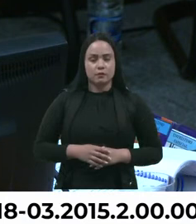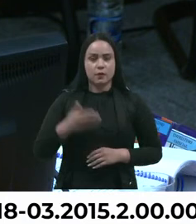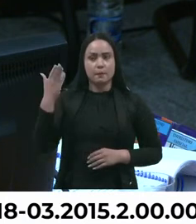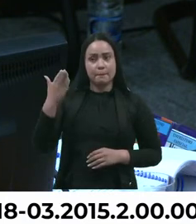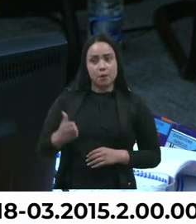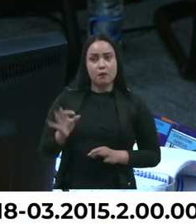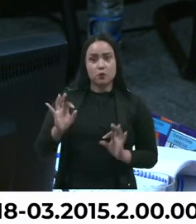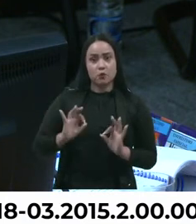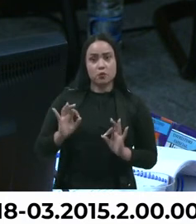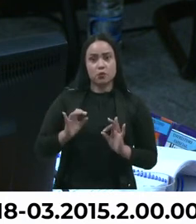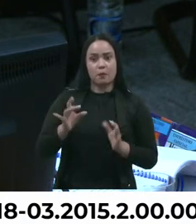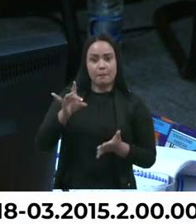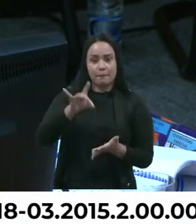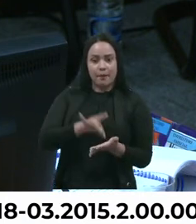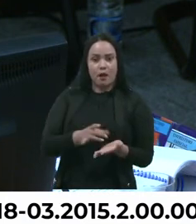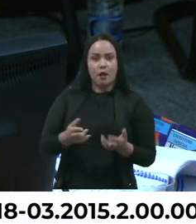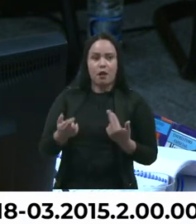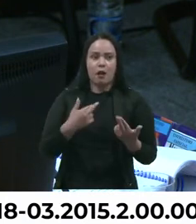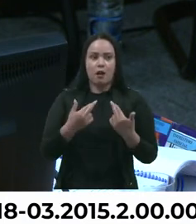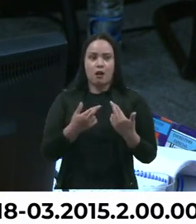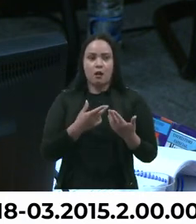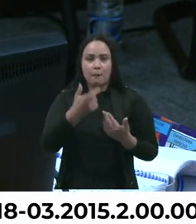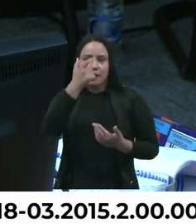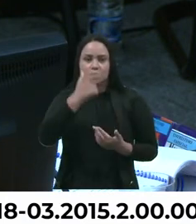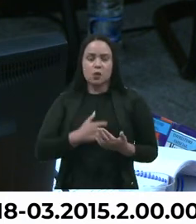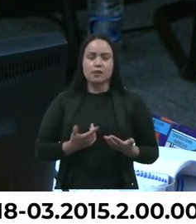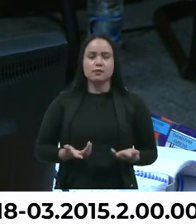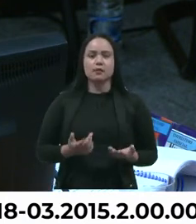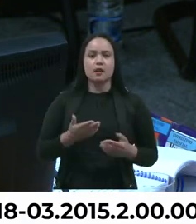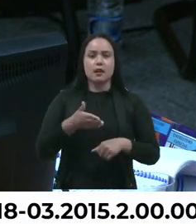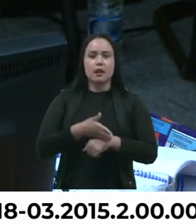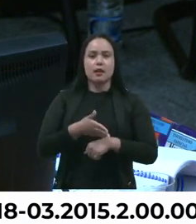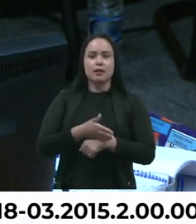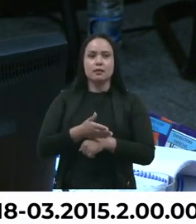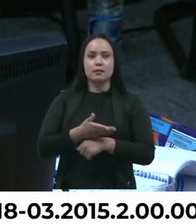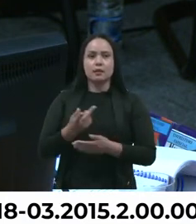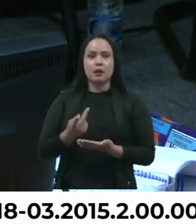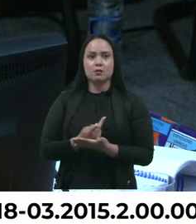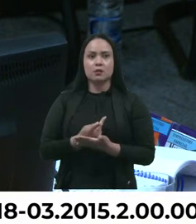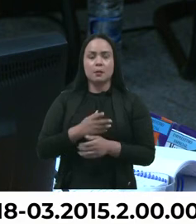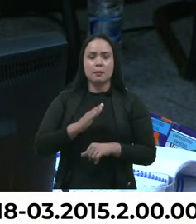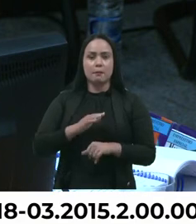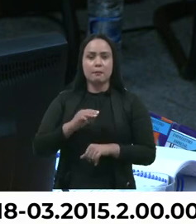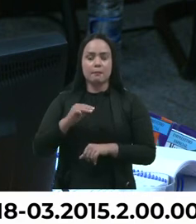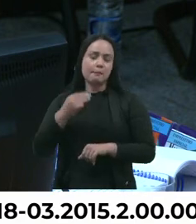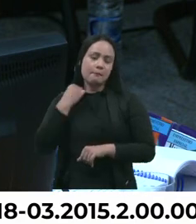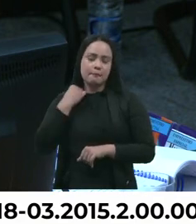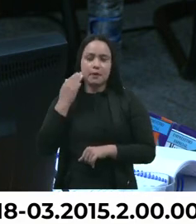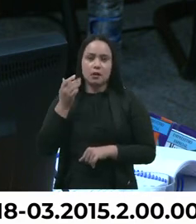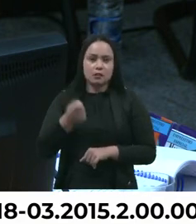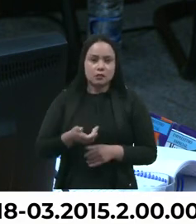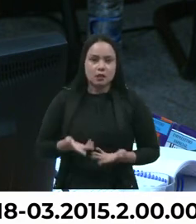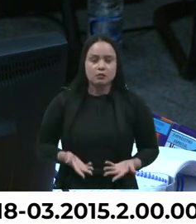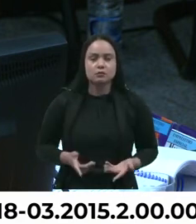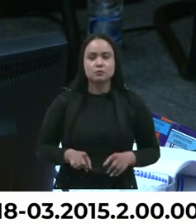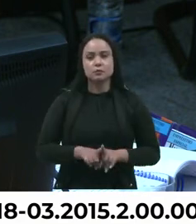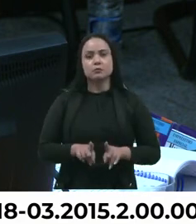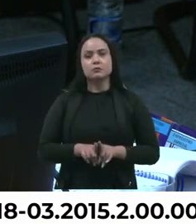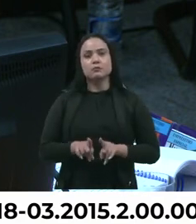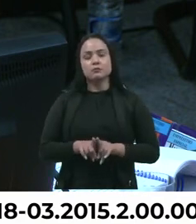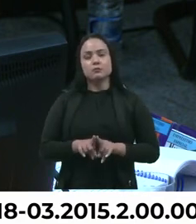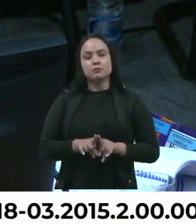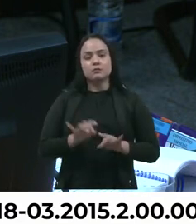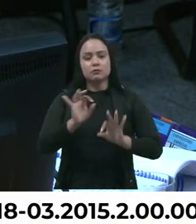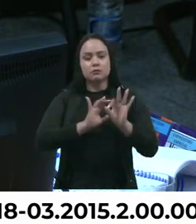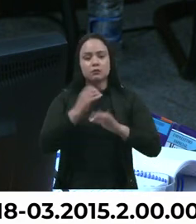provas bastante expressivas, as relações pessoais entre o causídico e o magistrado, bem como a participação na gestão de